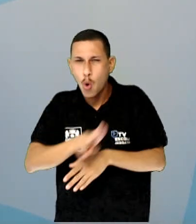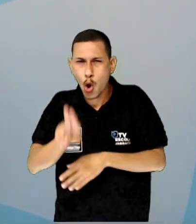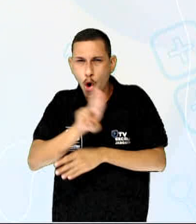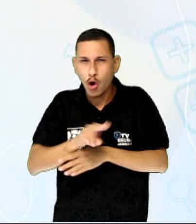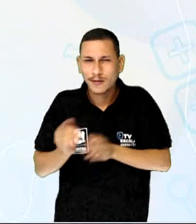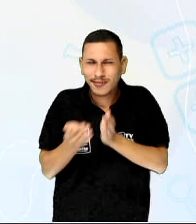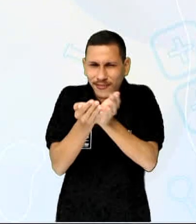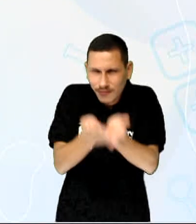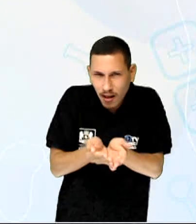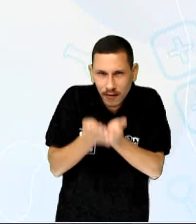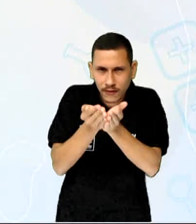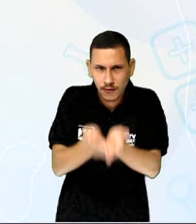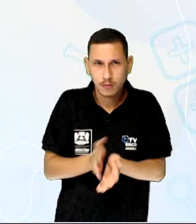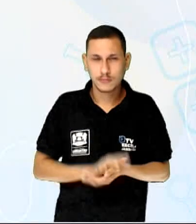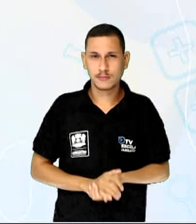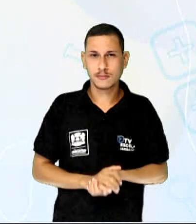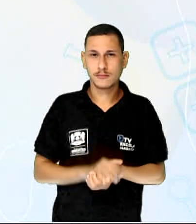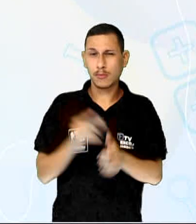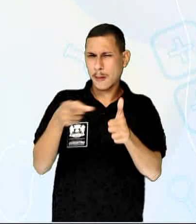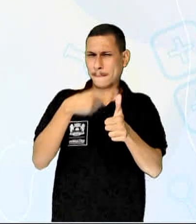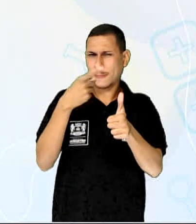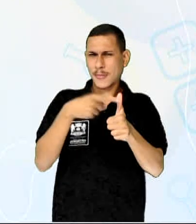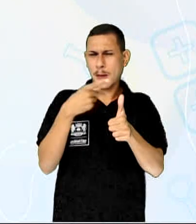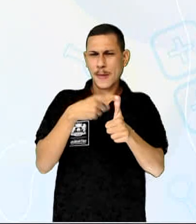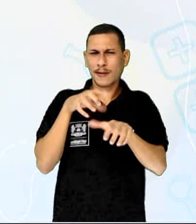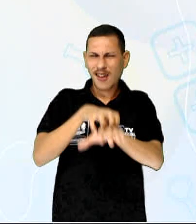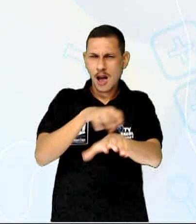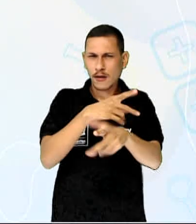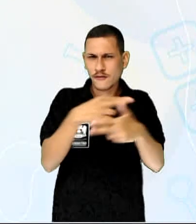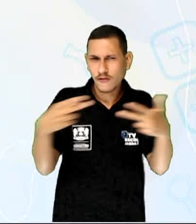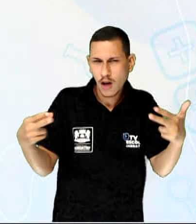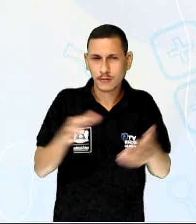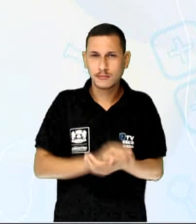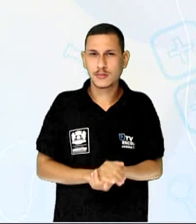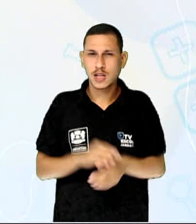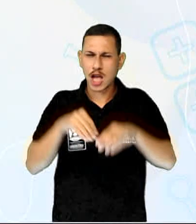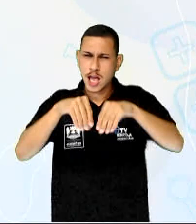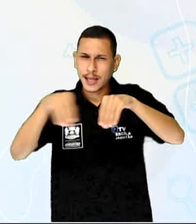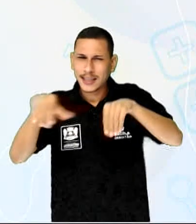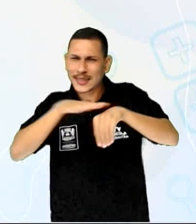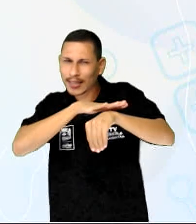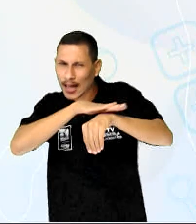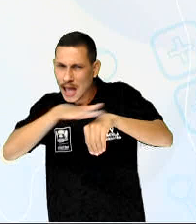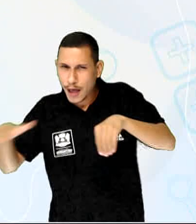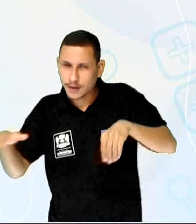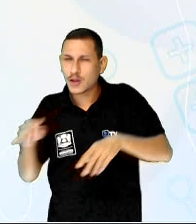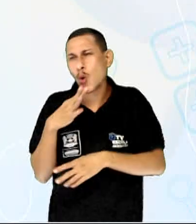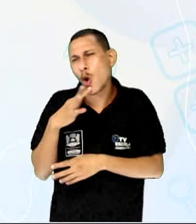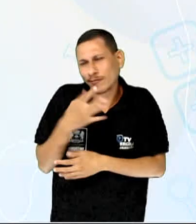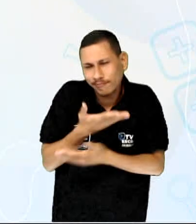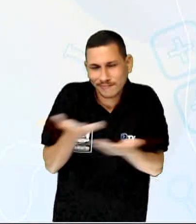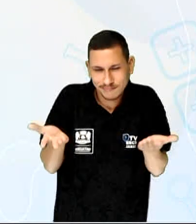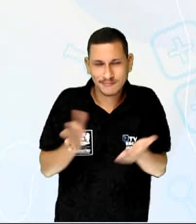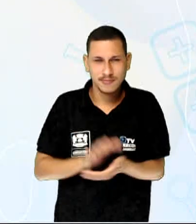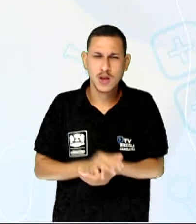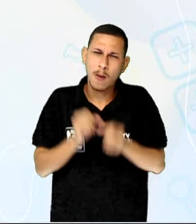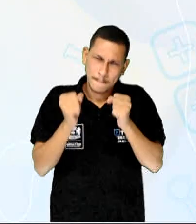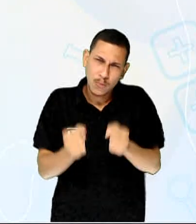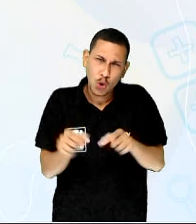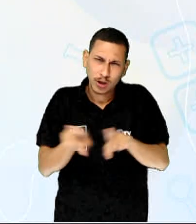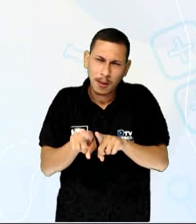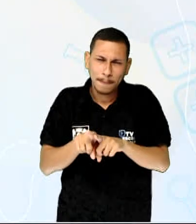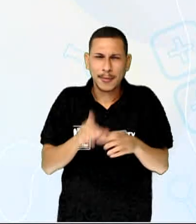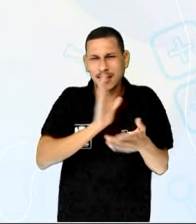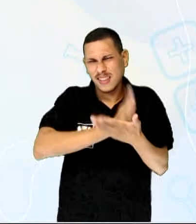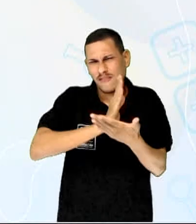Os principais meios de transporte. Temos o transporte terrestre, muito conhecido, que pode ser subdividido